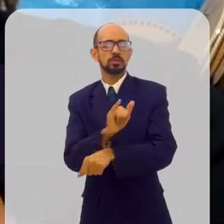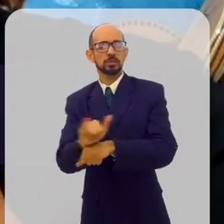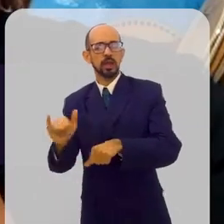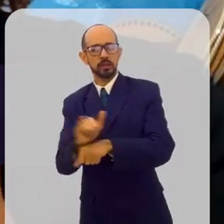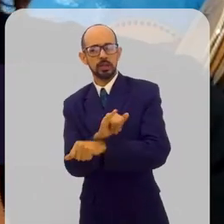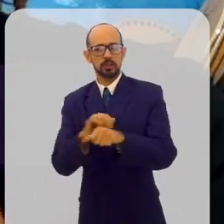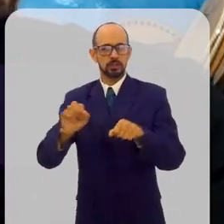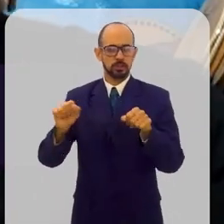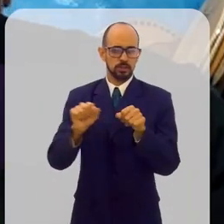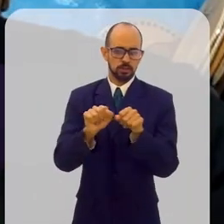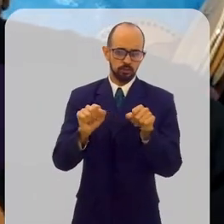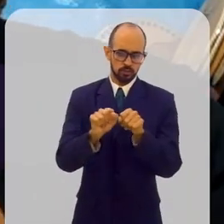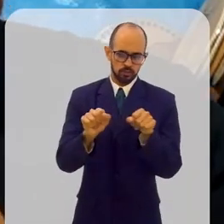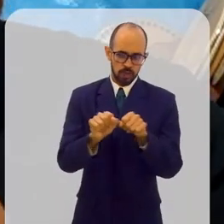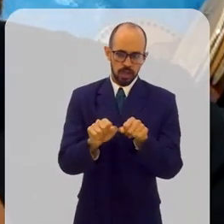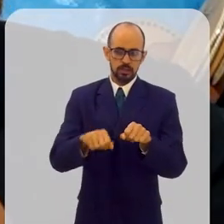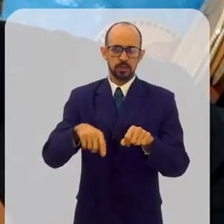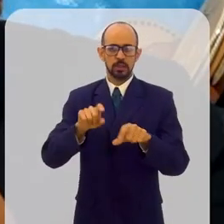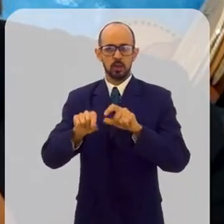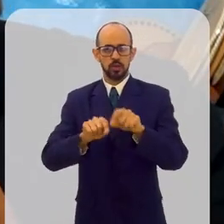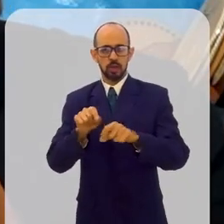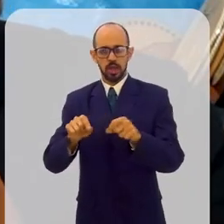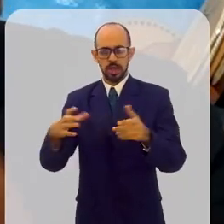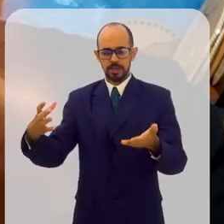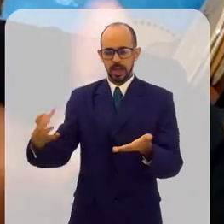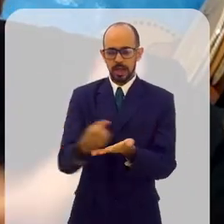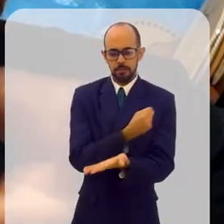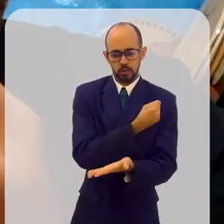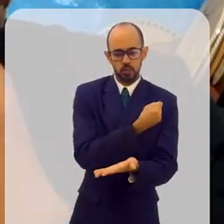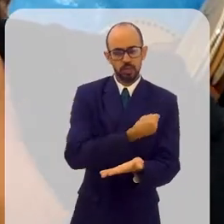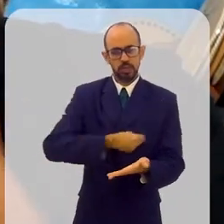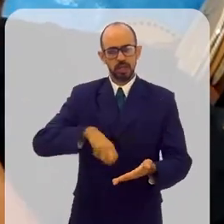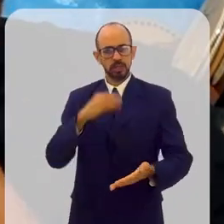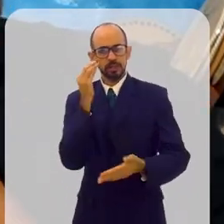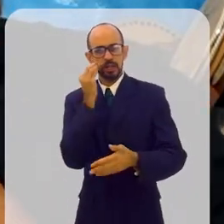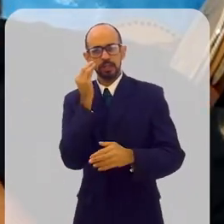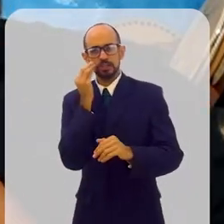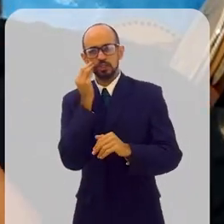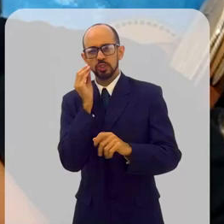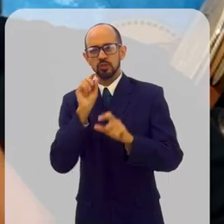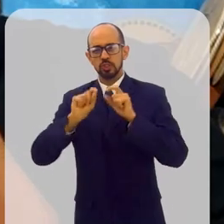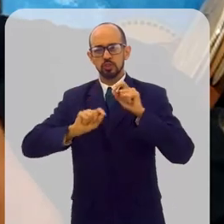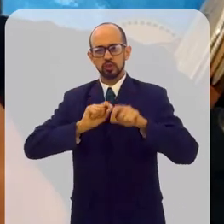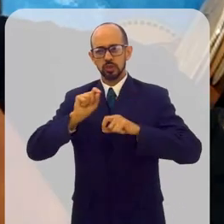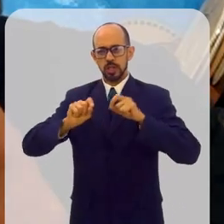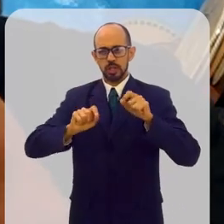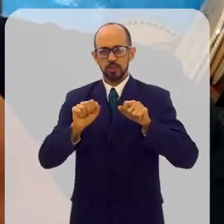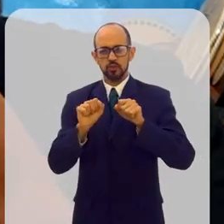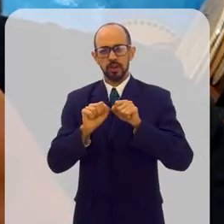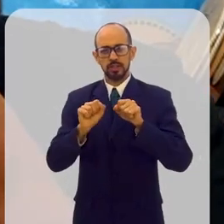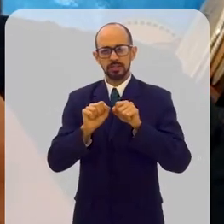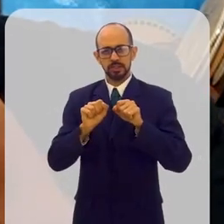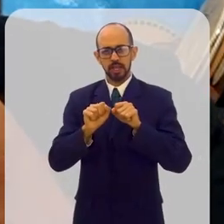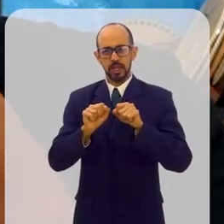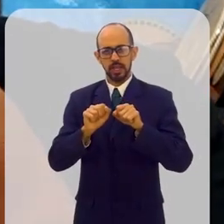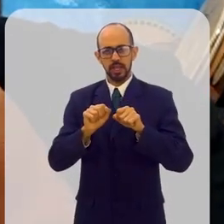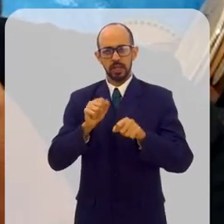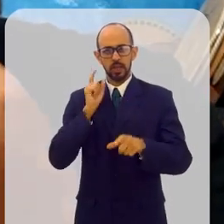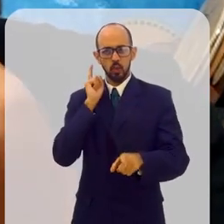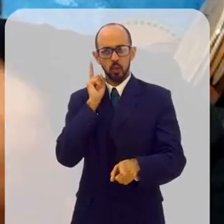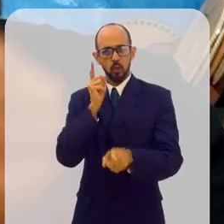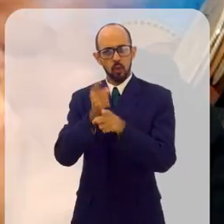algumas malabarismos que eles têm feito, né? Nesse lugar da captura da gente, né? Da tentativa de